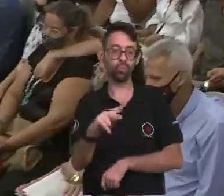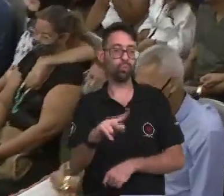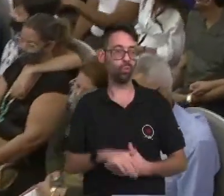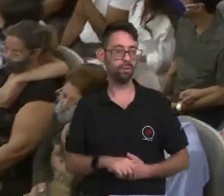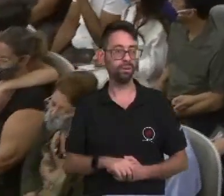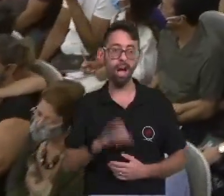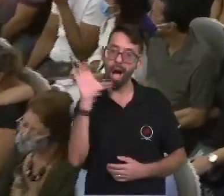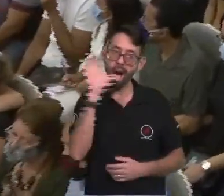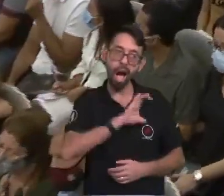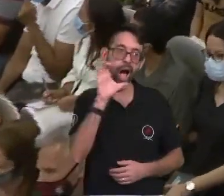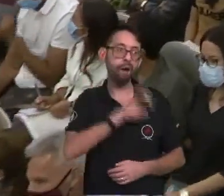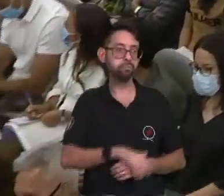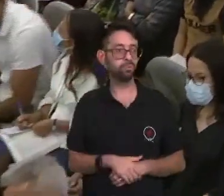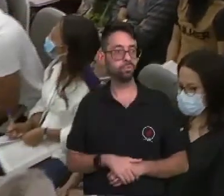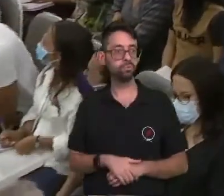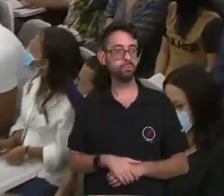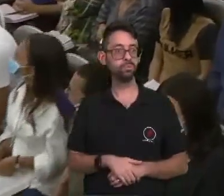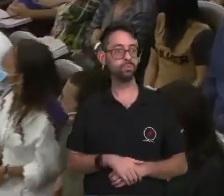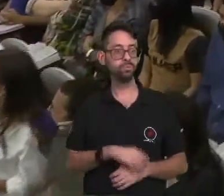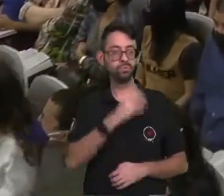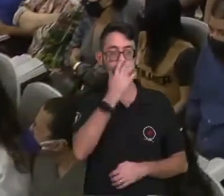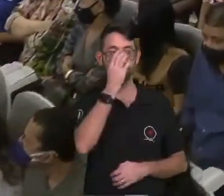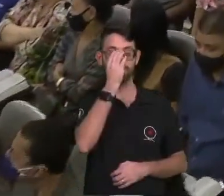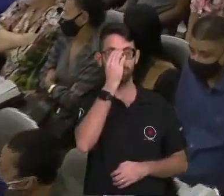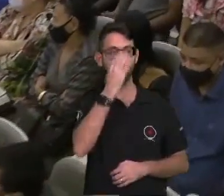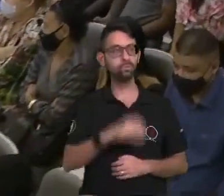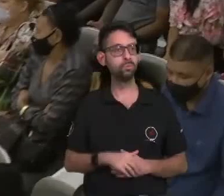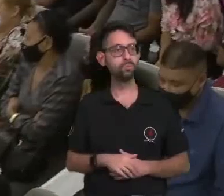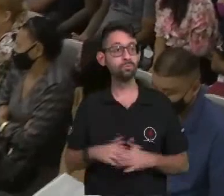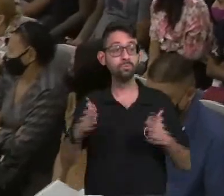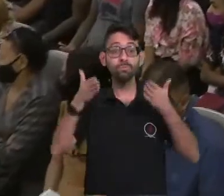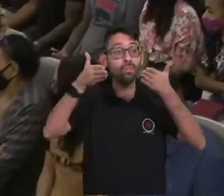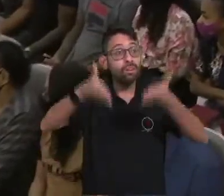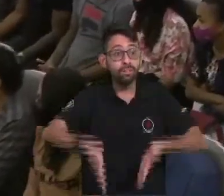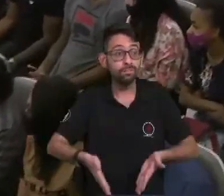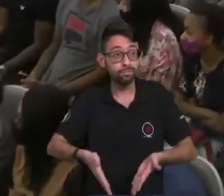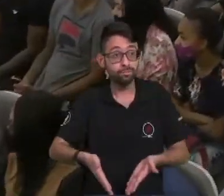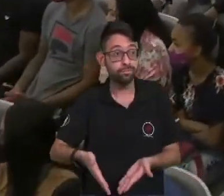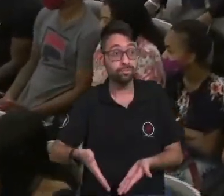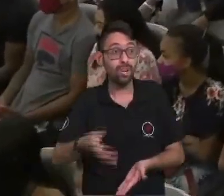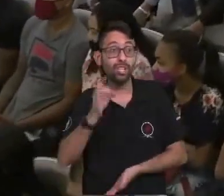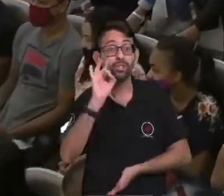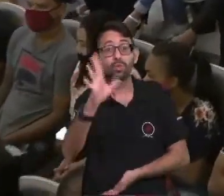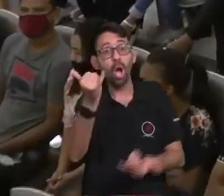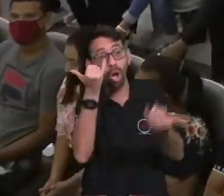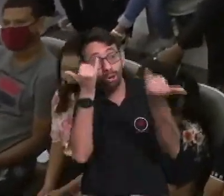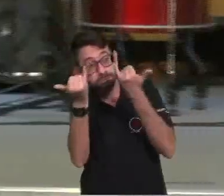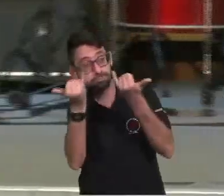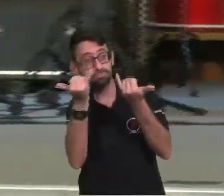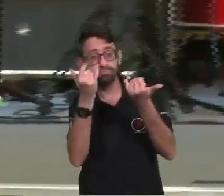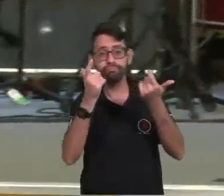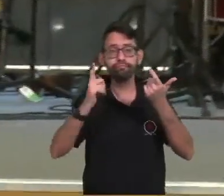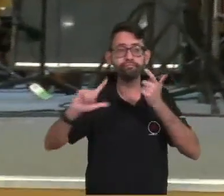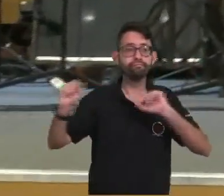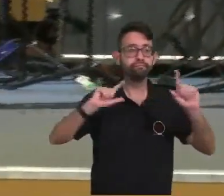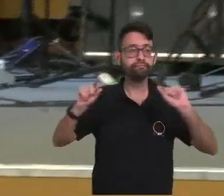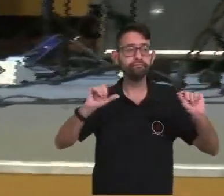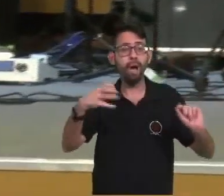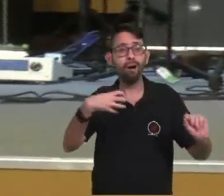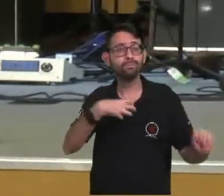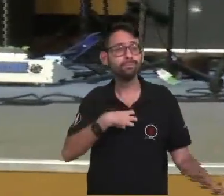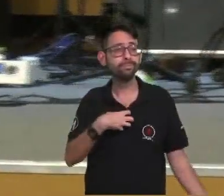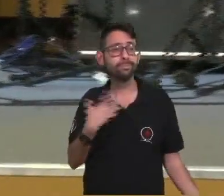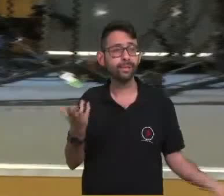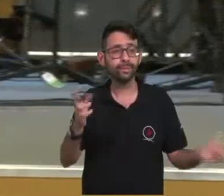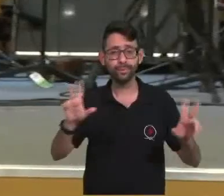urgente possível. Pare de vir a um ambiente e ouvir que pessoas saíram do mesmo ambiente que você estava com vitória